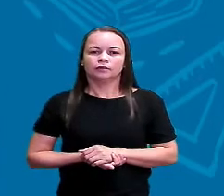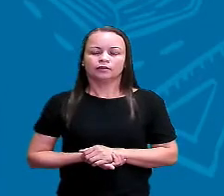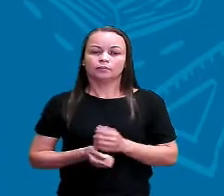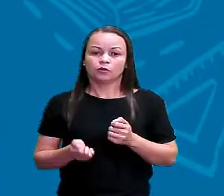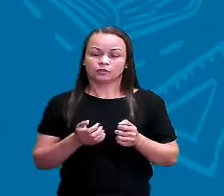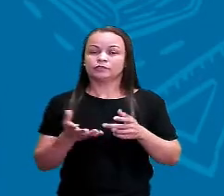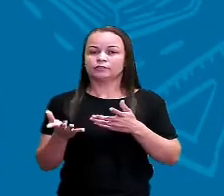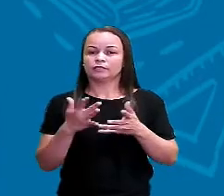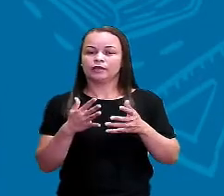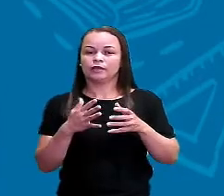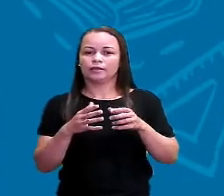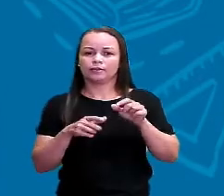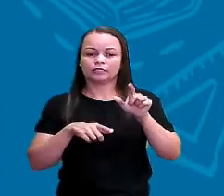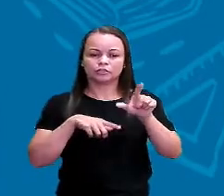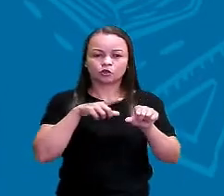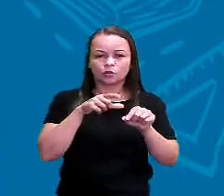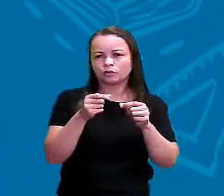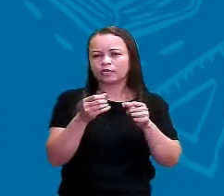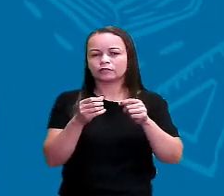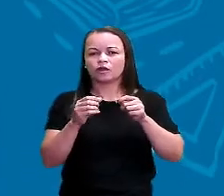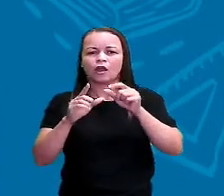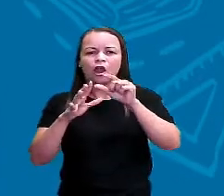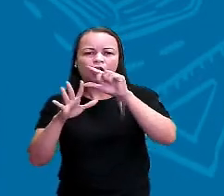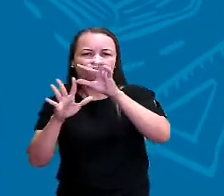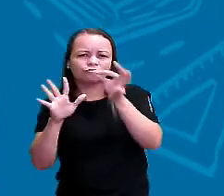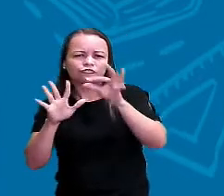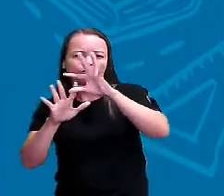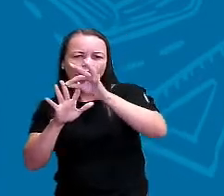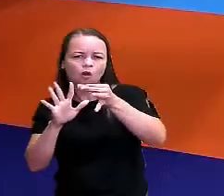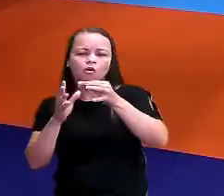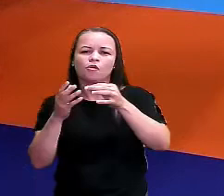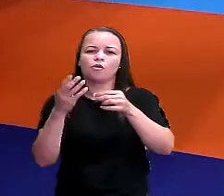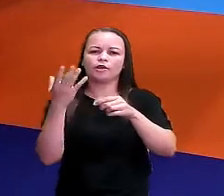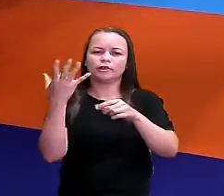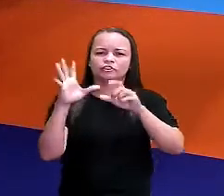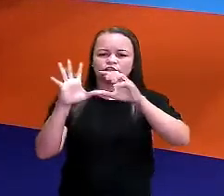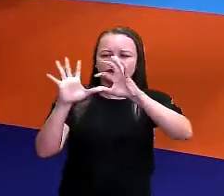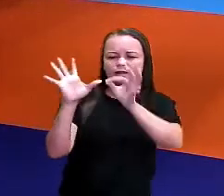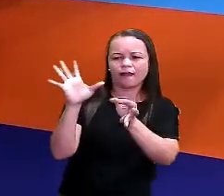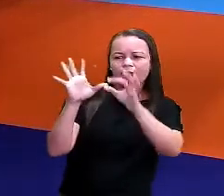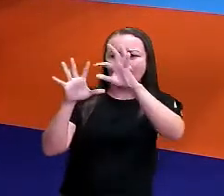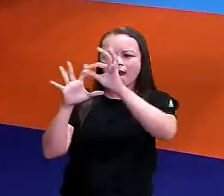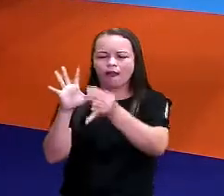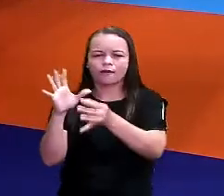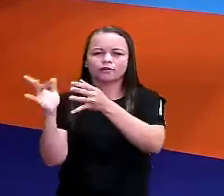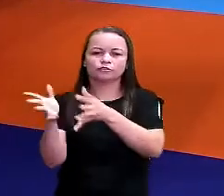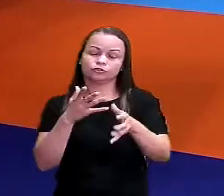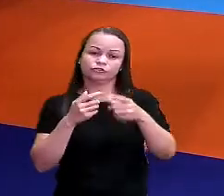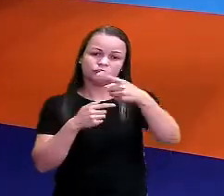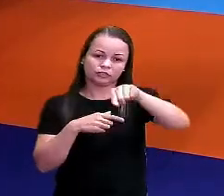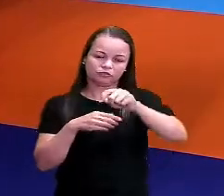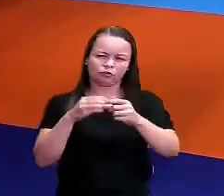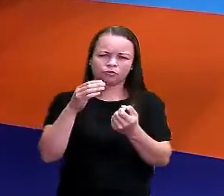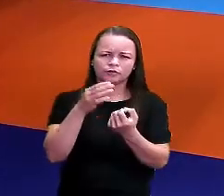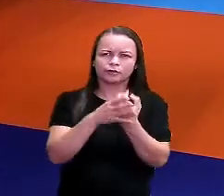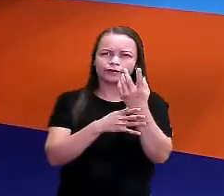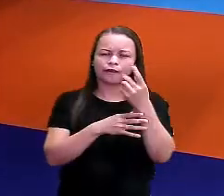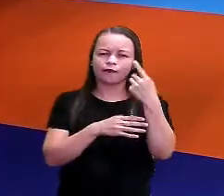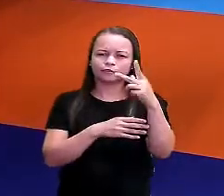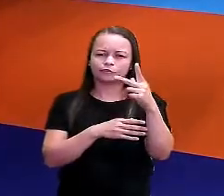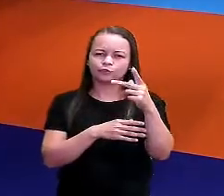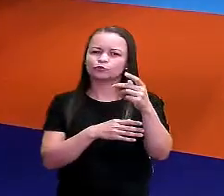materiais retirados da natureza, folhas, galhos. Você vai usar a sua criatividade para fazer essa atividade, tá